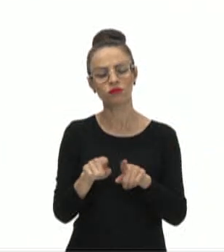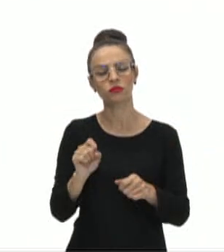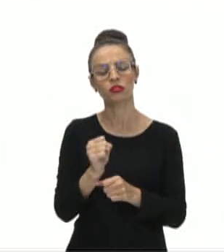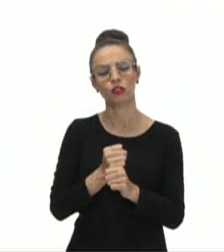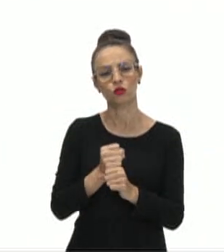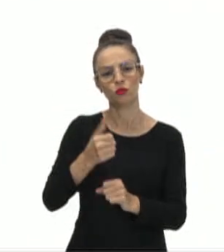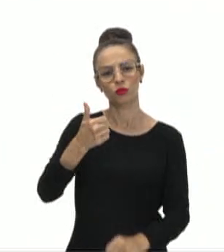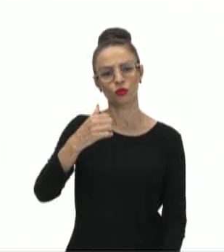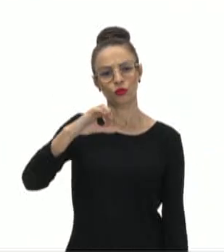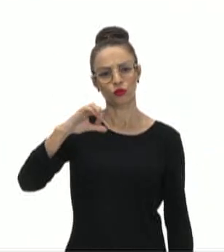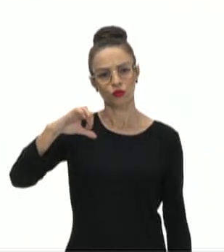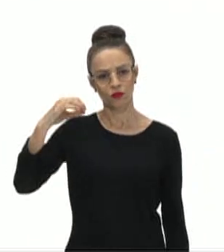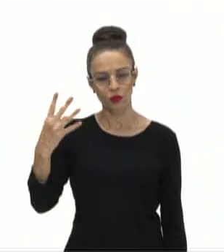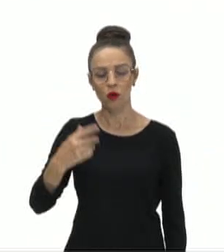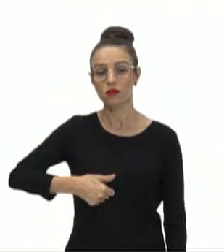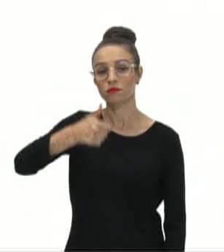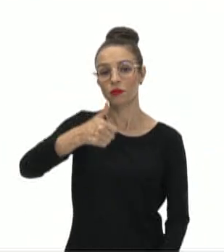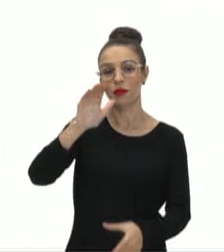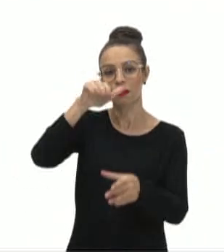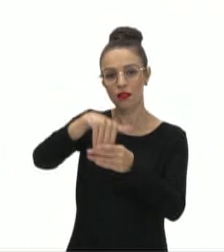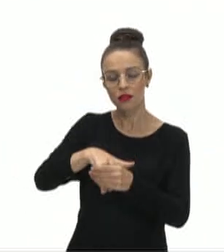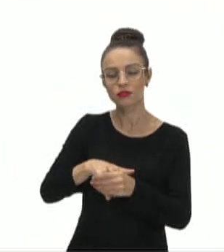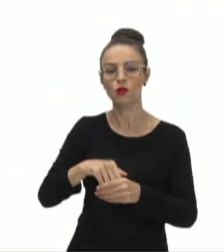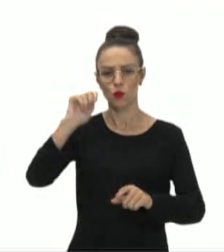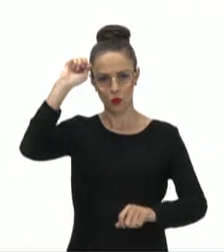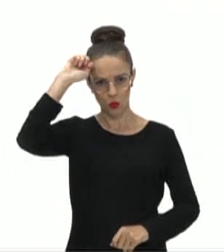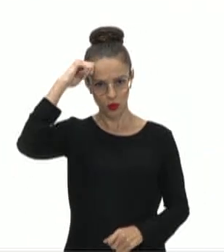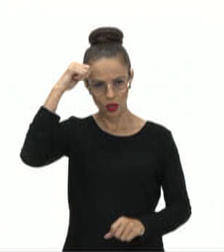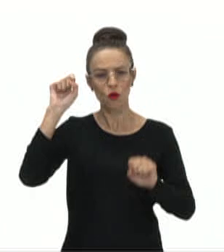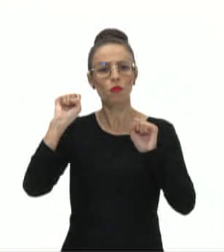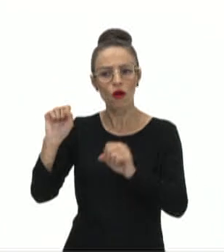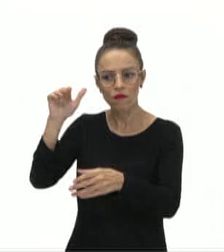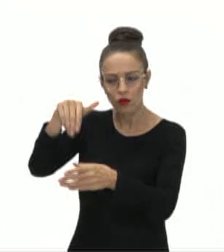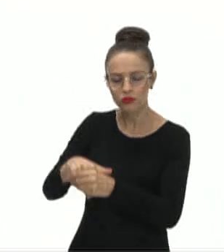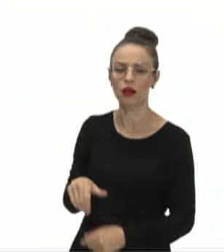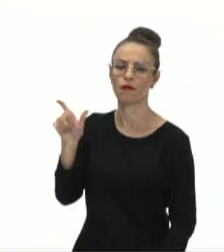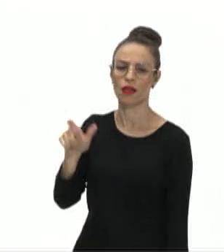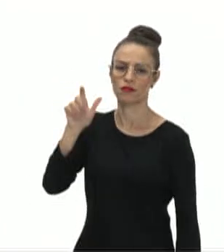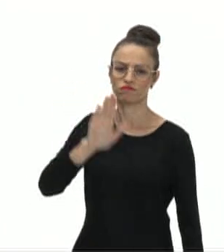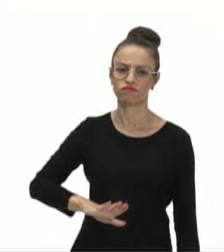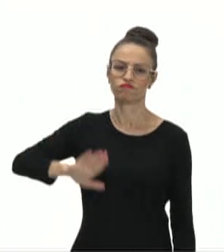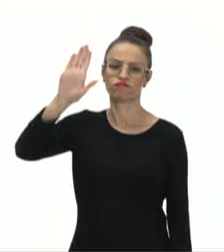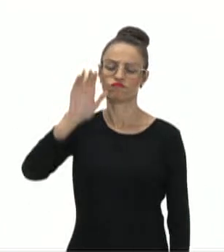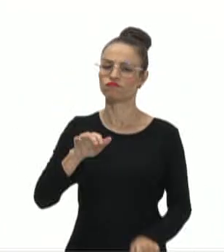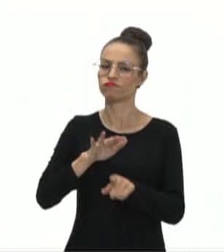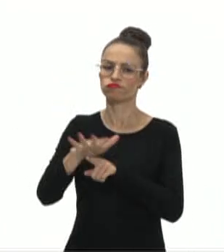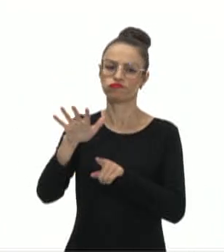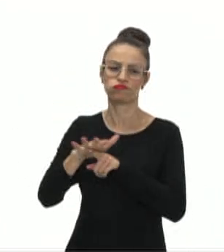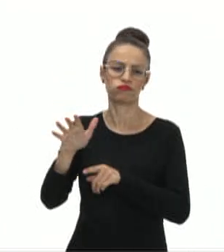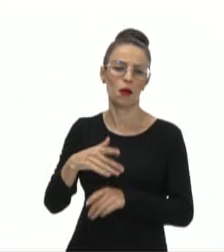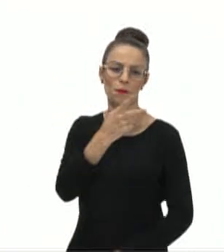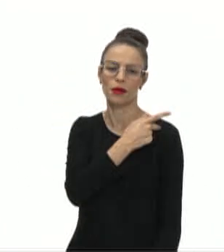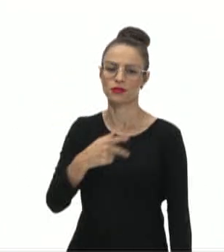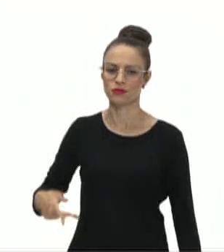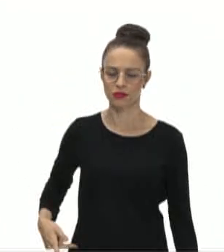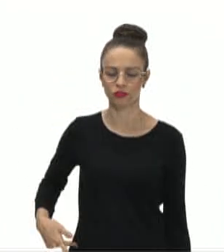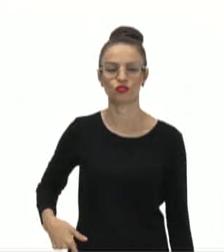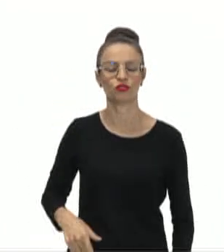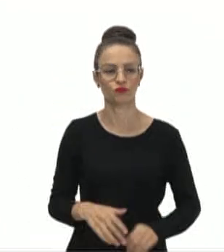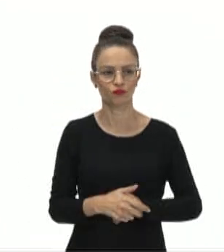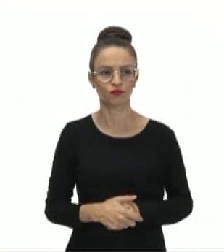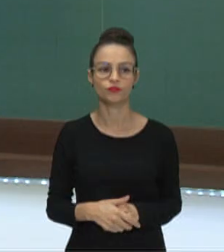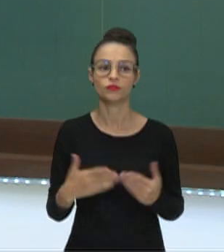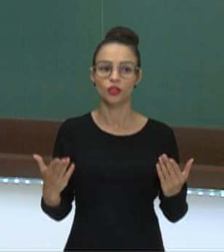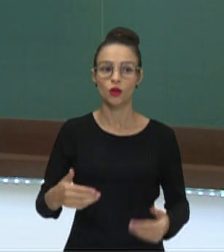nas primeiras eleições em que os negros puderam votar. Mandela foi eleito presidente do país. Então, gente,